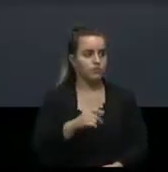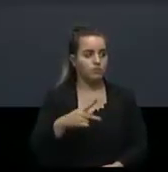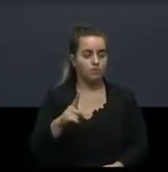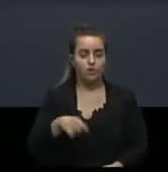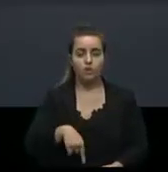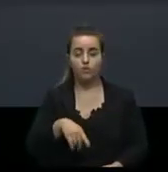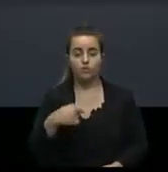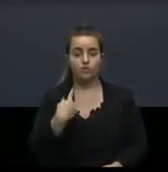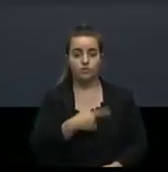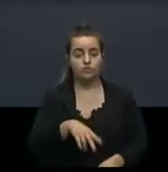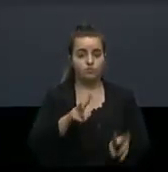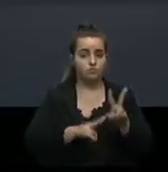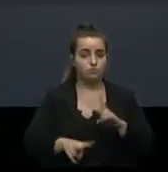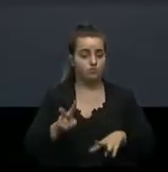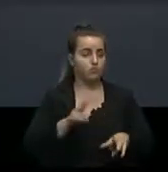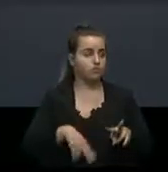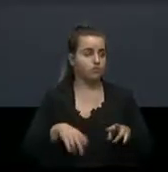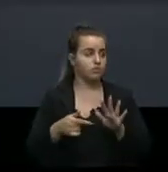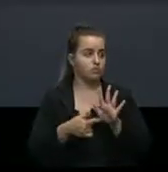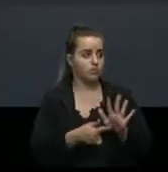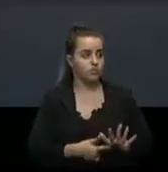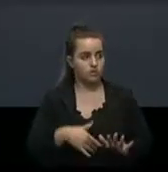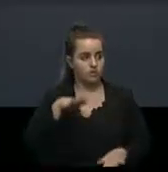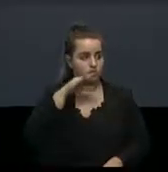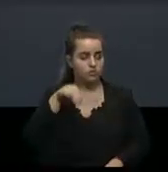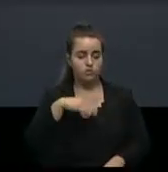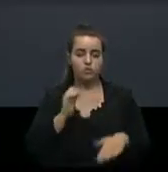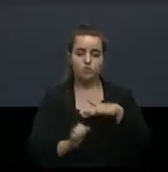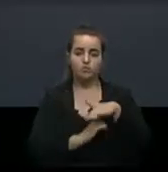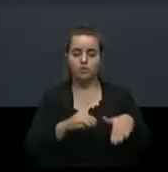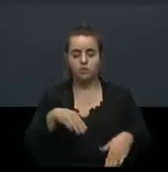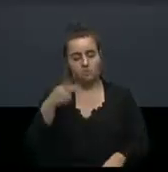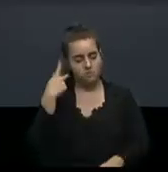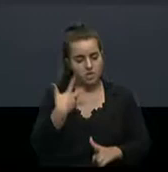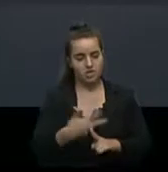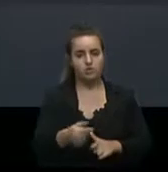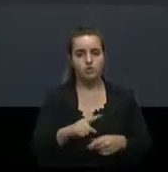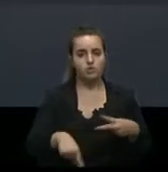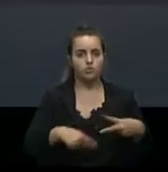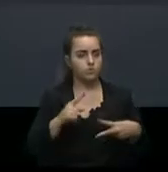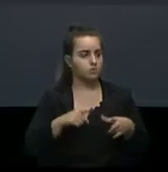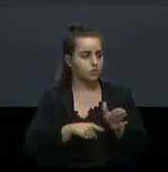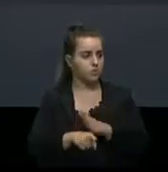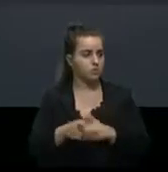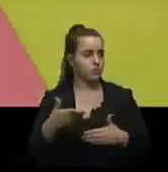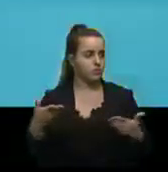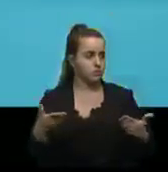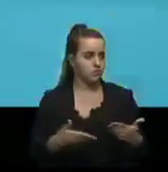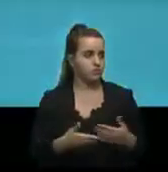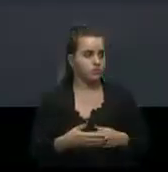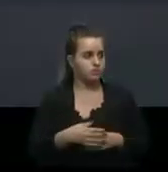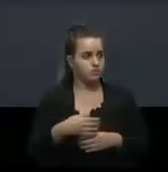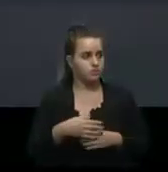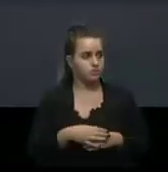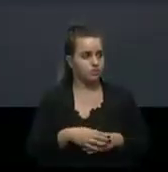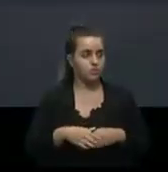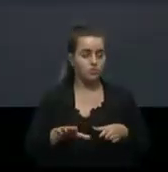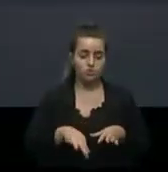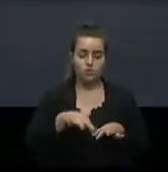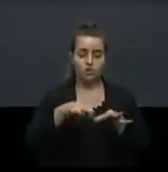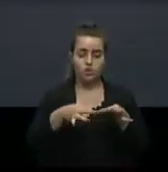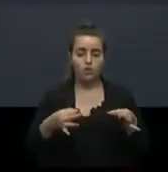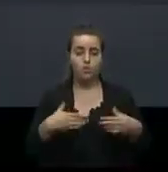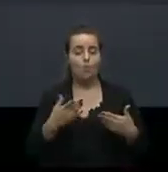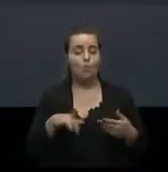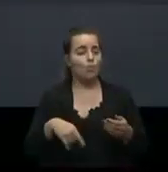SP1, recuperamos os dados amostrais dos funcionários da empresa M para responder a 2 perguntas. Em um sorteio, qual